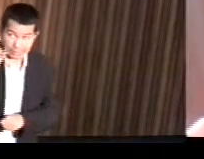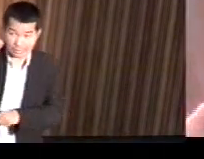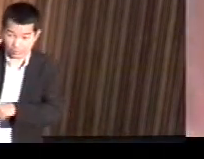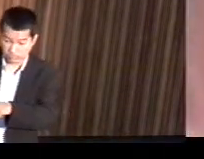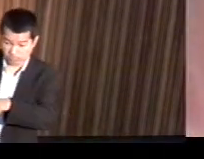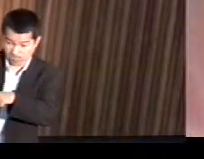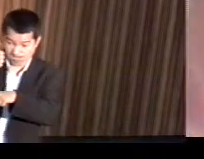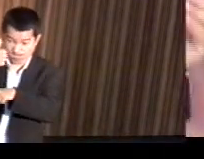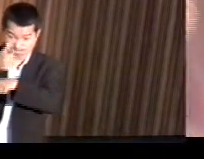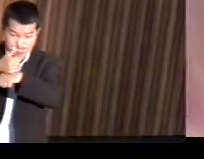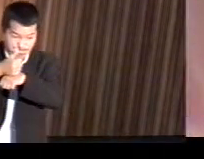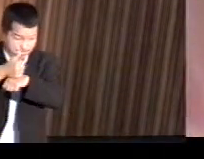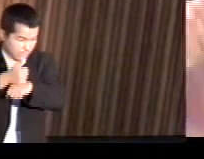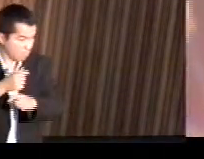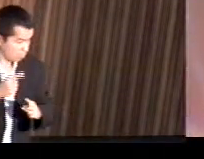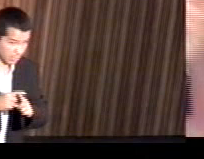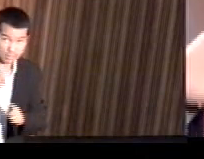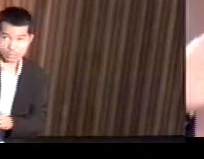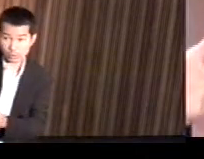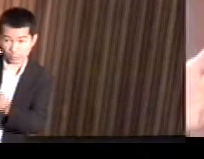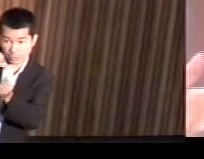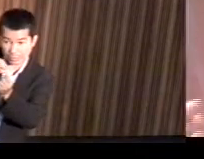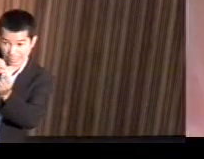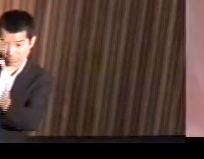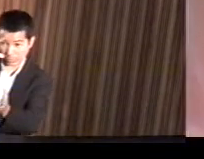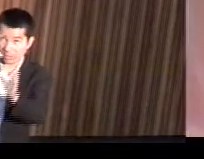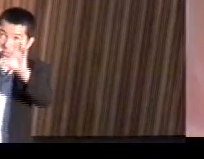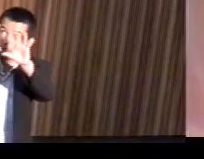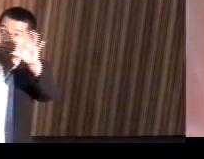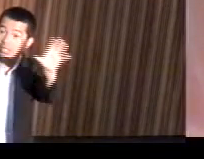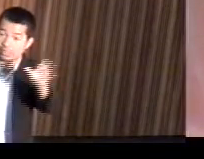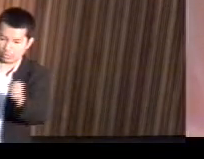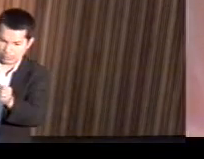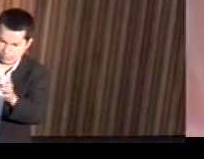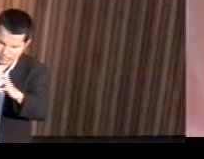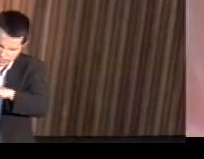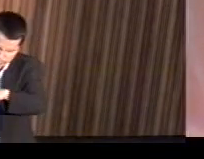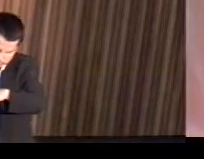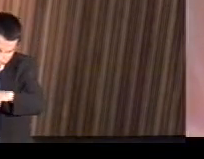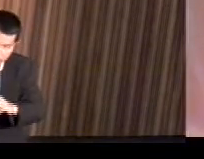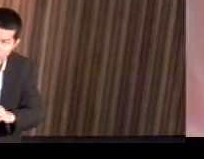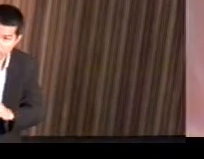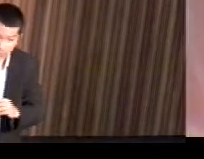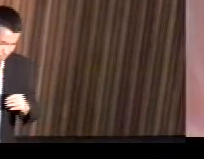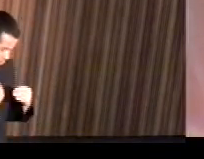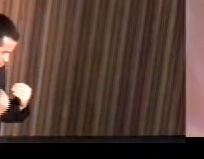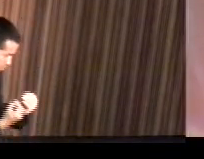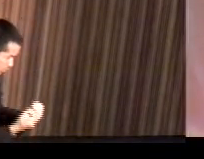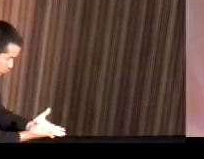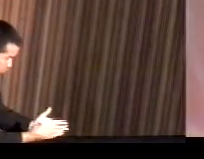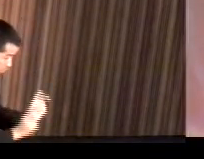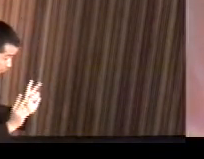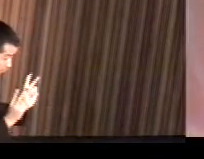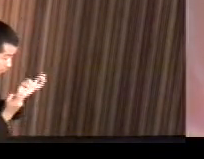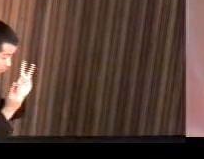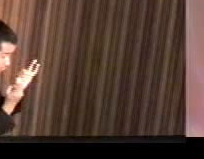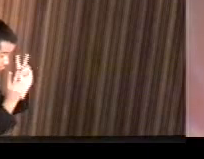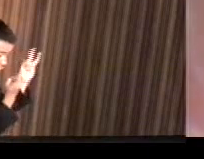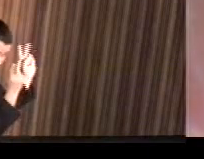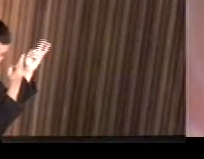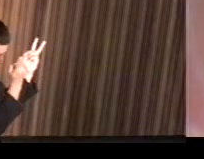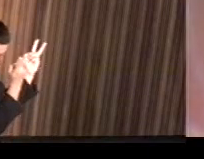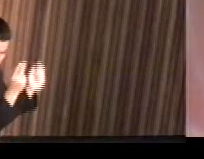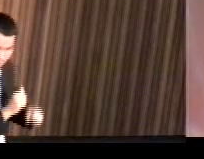a terra, e seja louvado o Deus Altíssimo, que entregou os inimigos de você nas